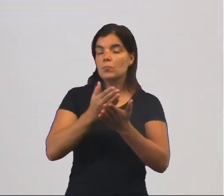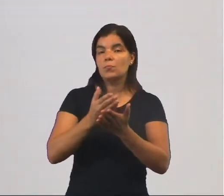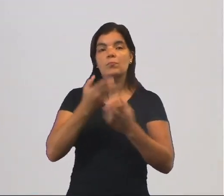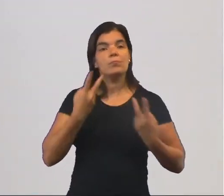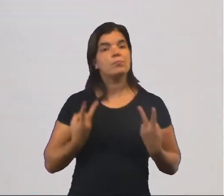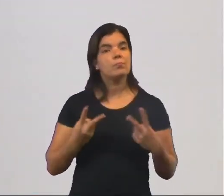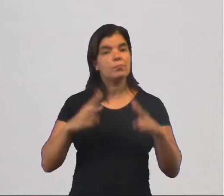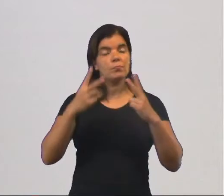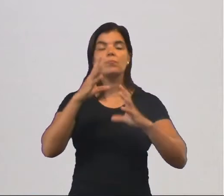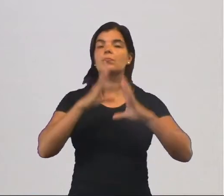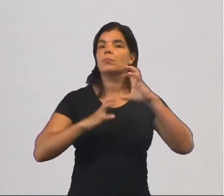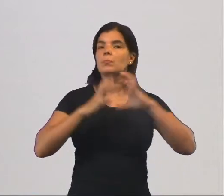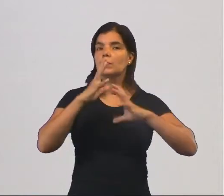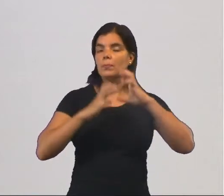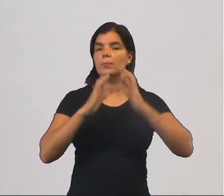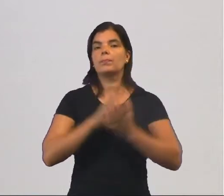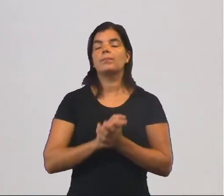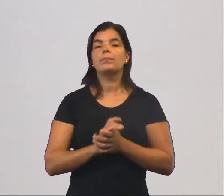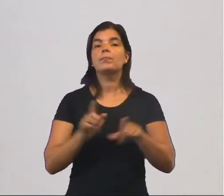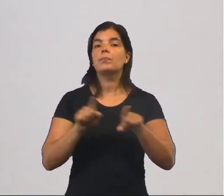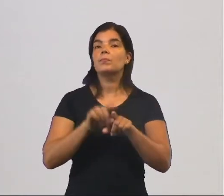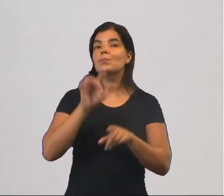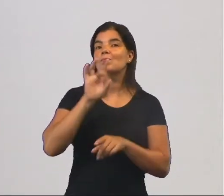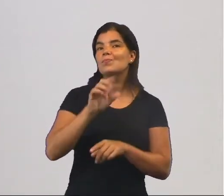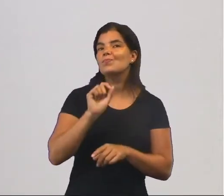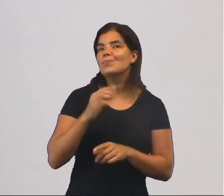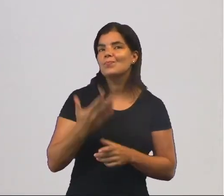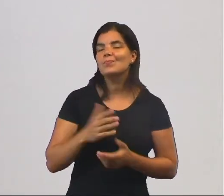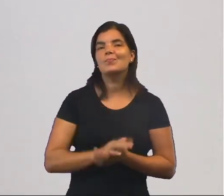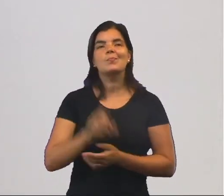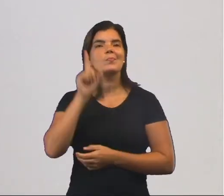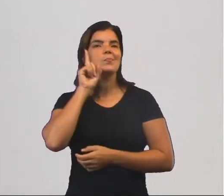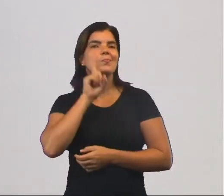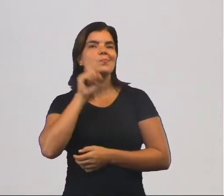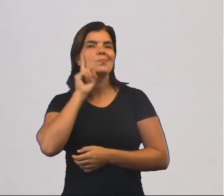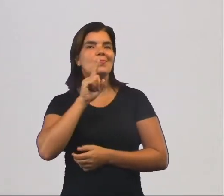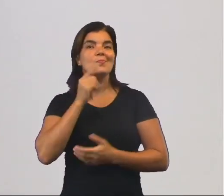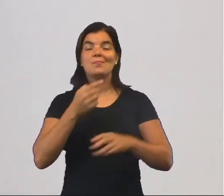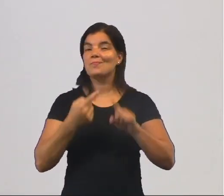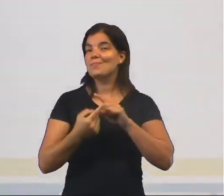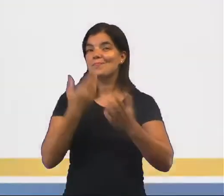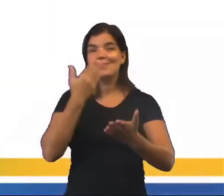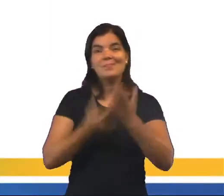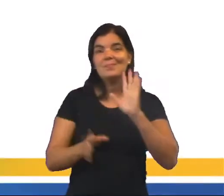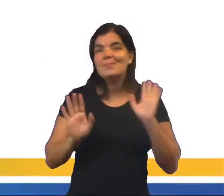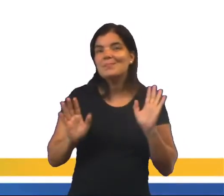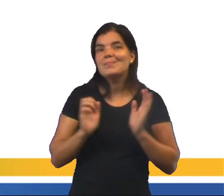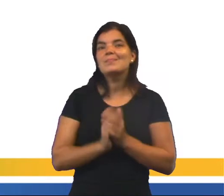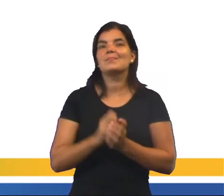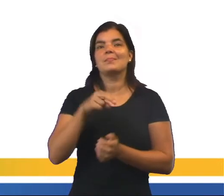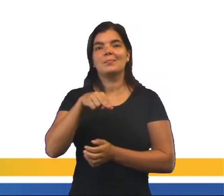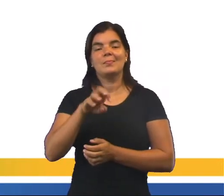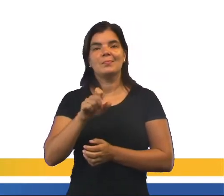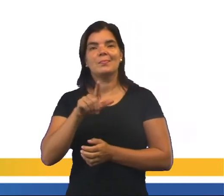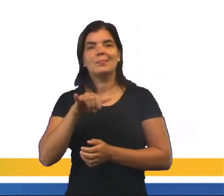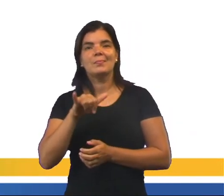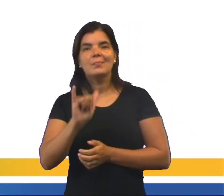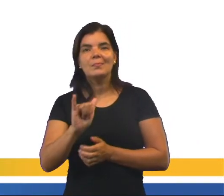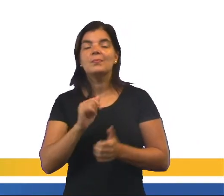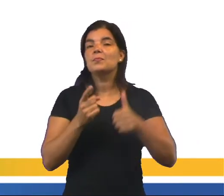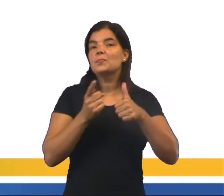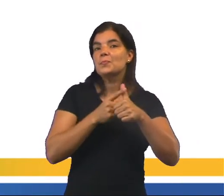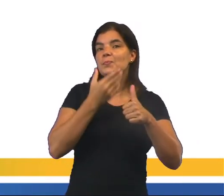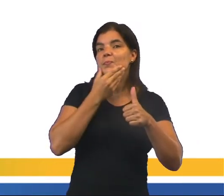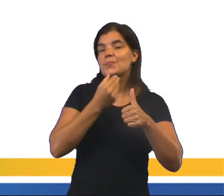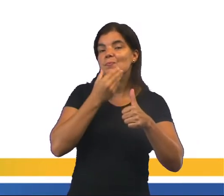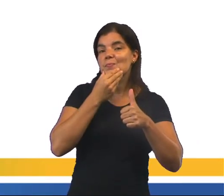conflito basicamente espacial. Só que aí os Estados Unidos não querem ficar atrás, o que ele faz? Ele manda Neil Armstrong, o